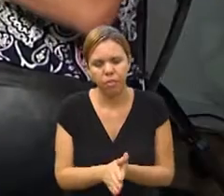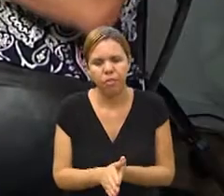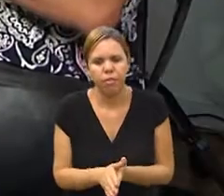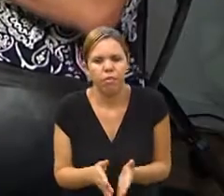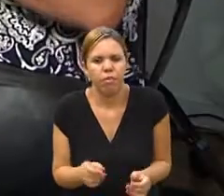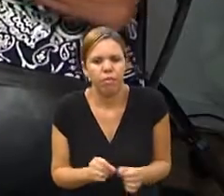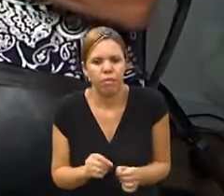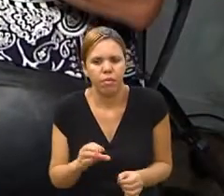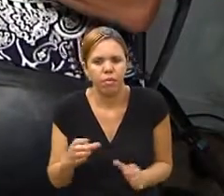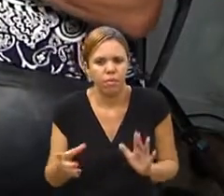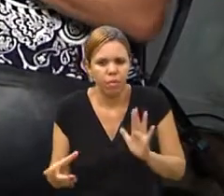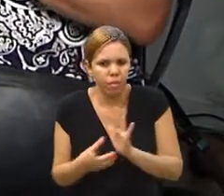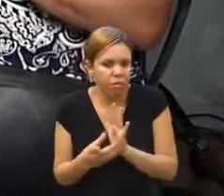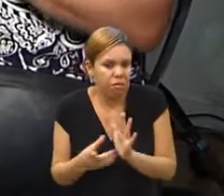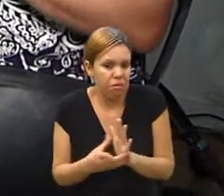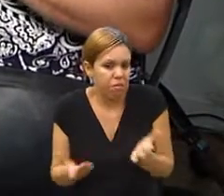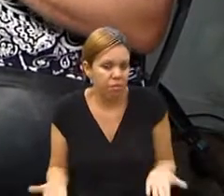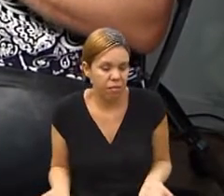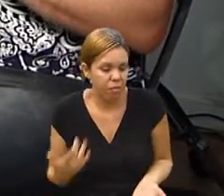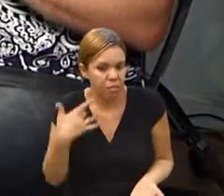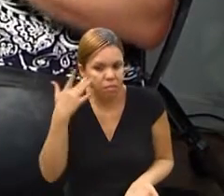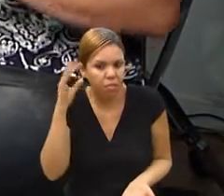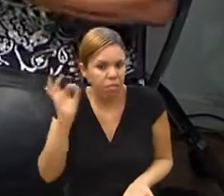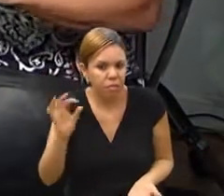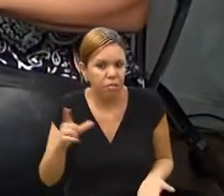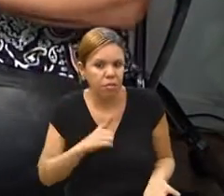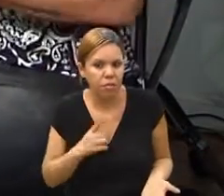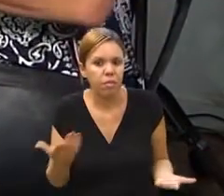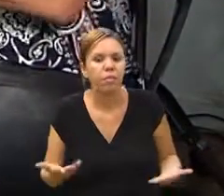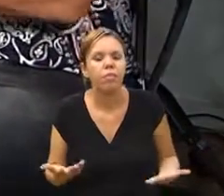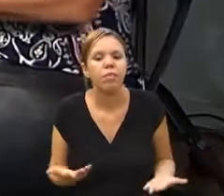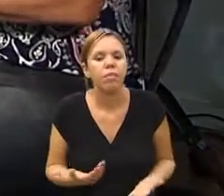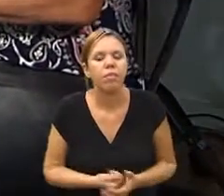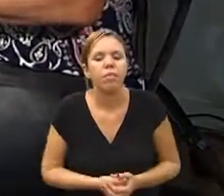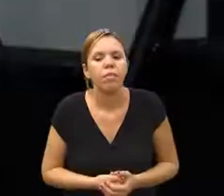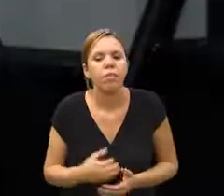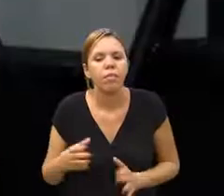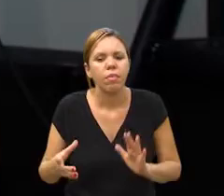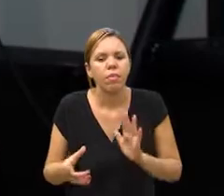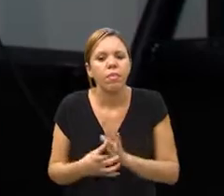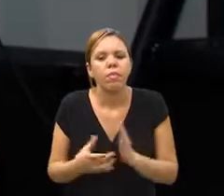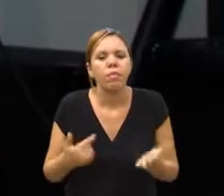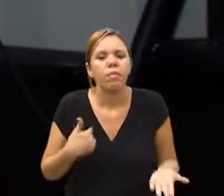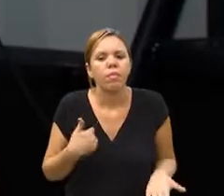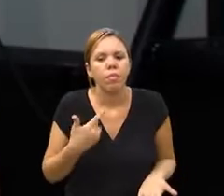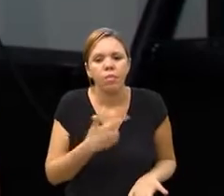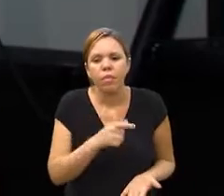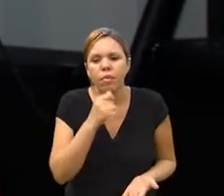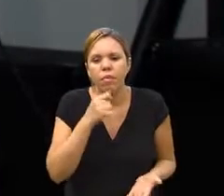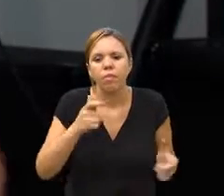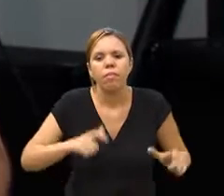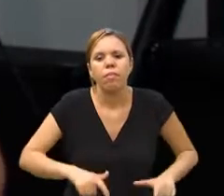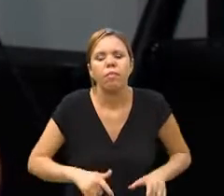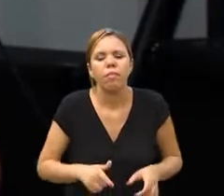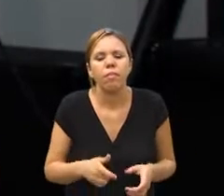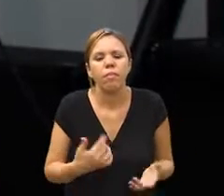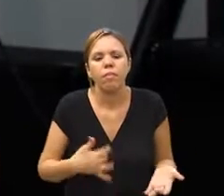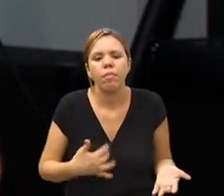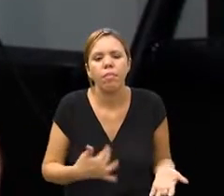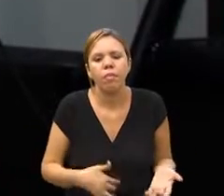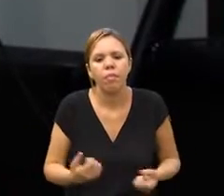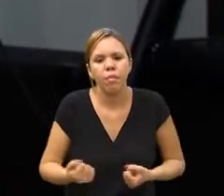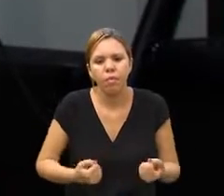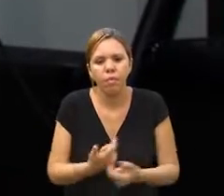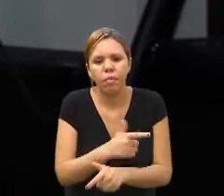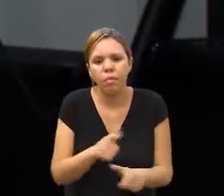de um CD. Eu não sei se eu teria hoje sequer um CD, né? Eu não tenho onde tocar um CD. O meu carro